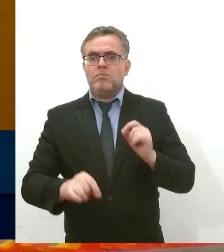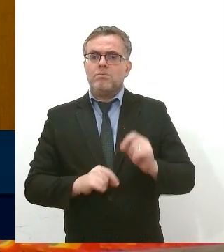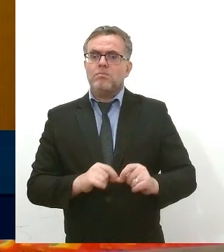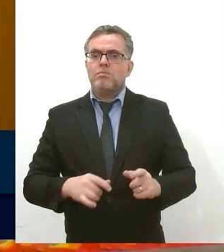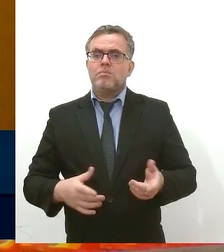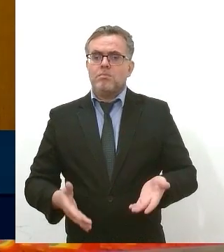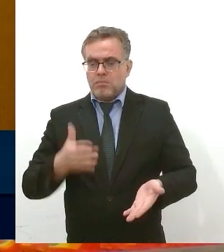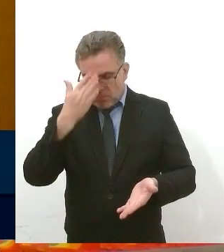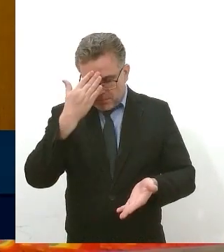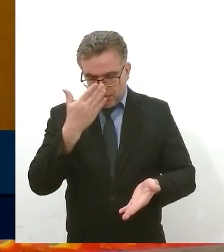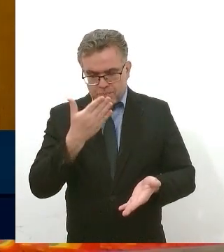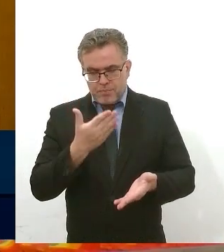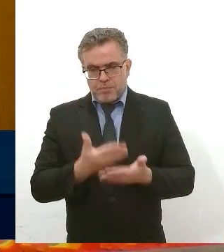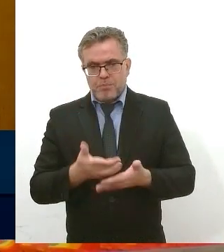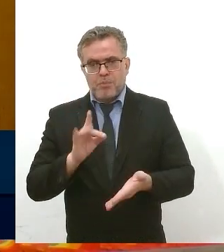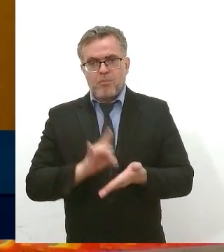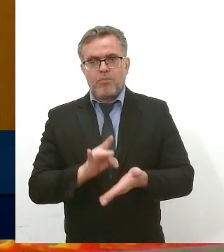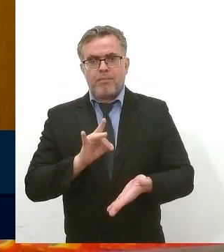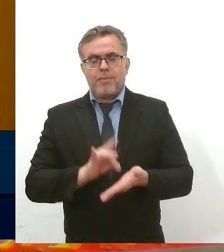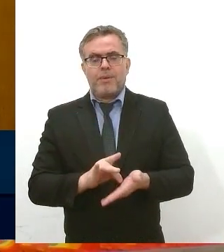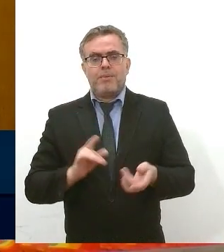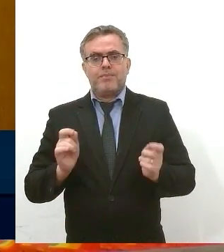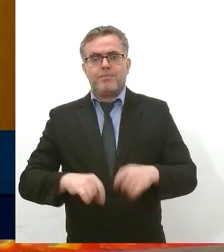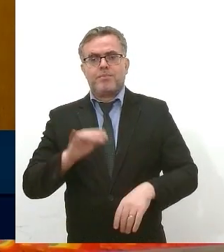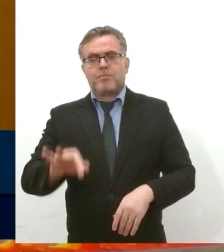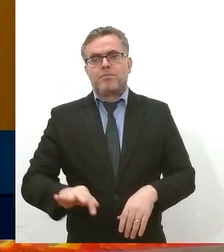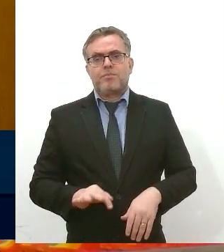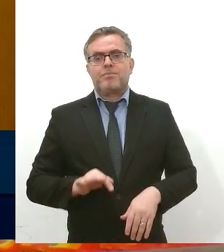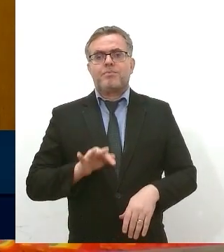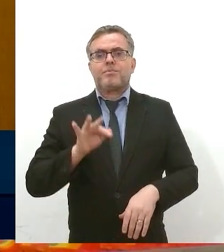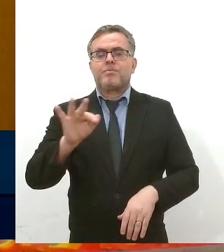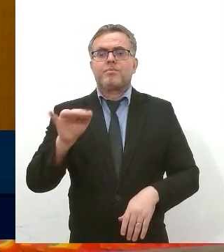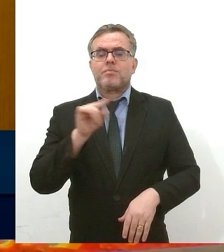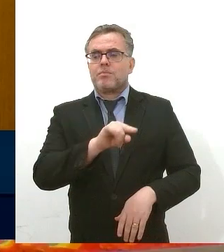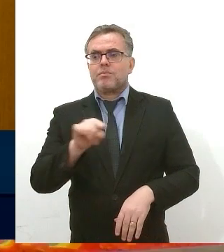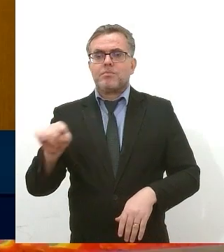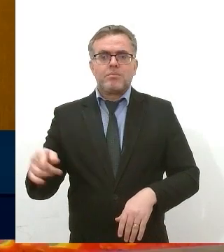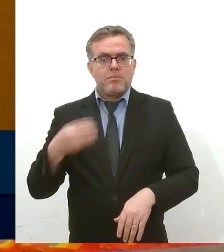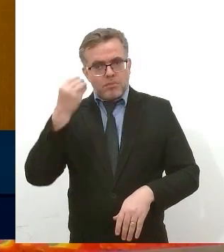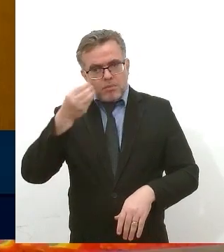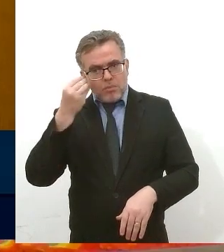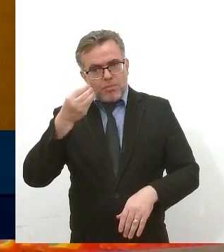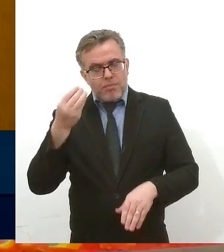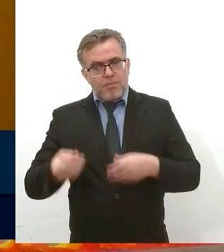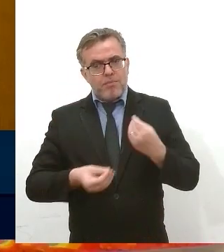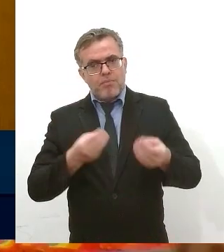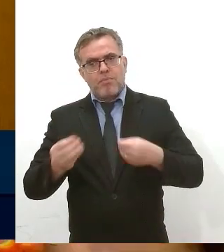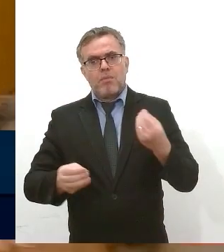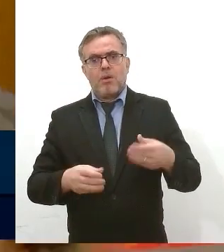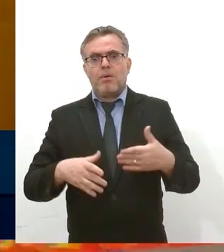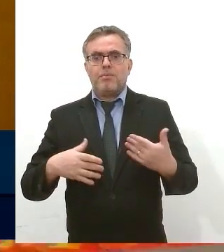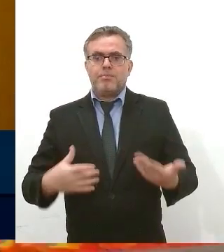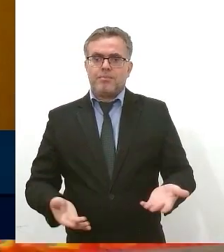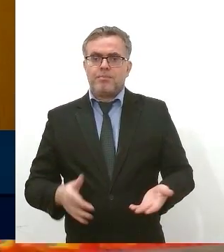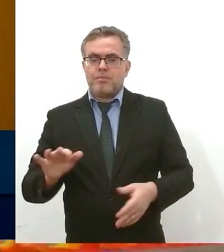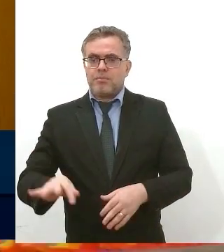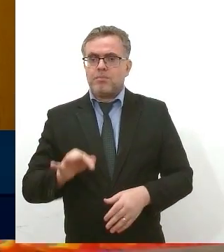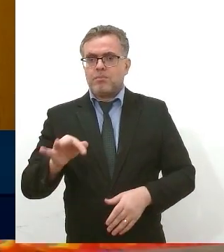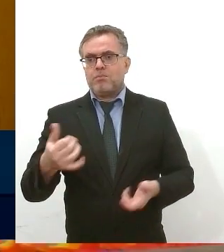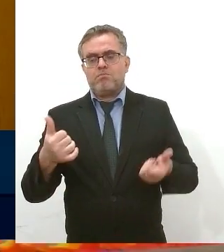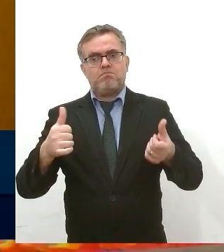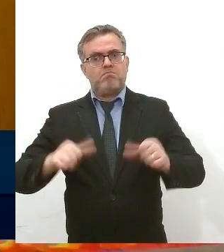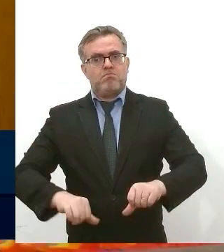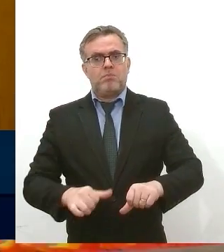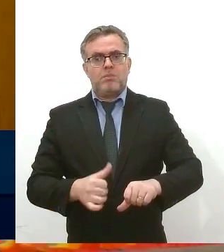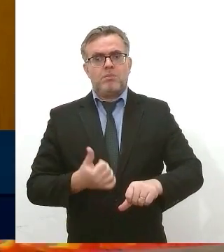a tendência é que essa experiência, que não vai dar certo, porque já tivemos outras